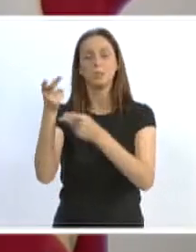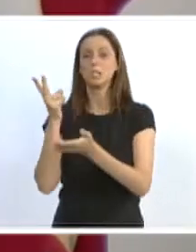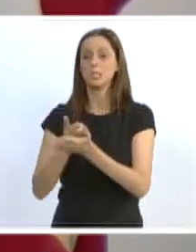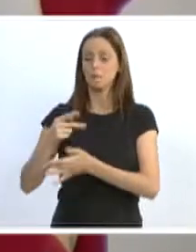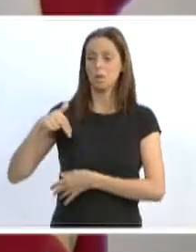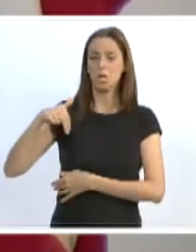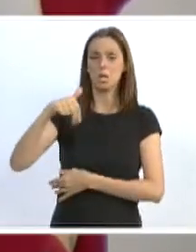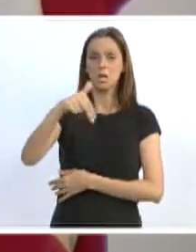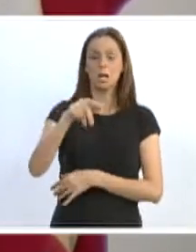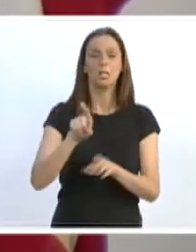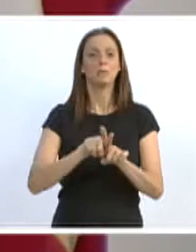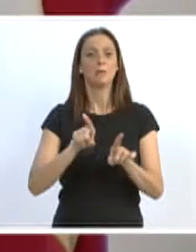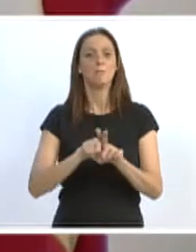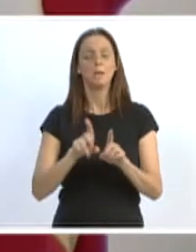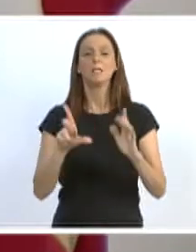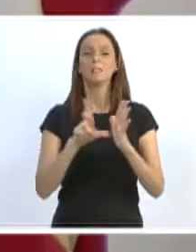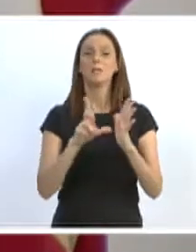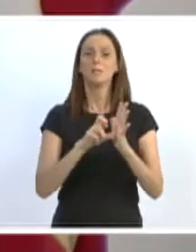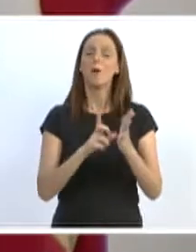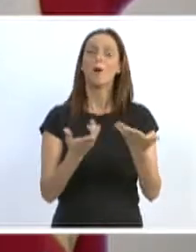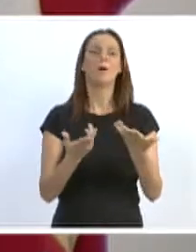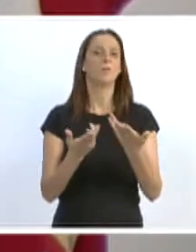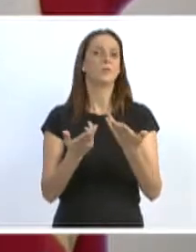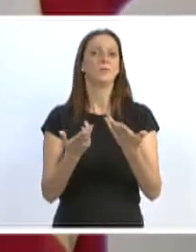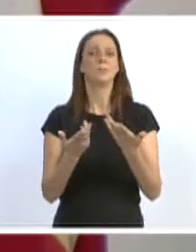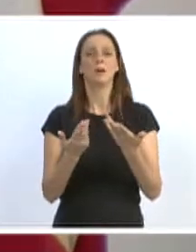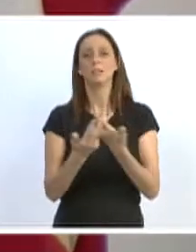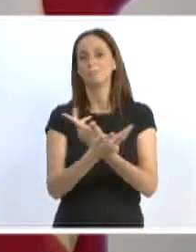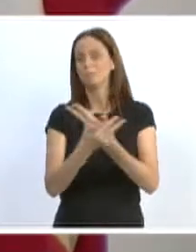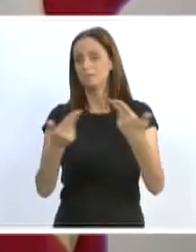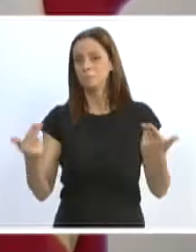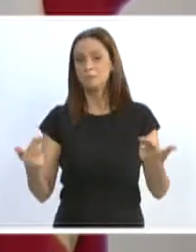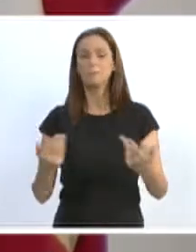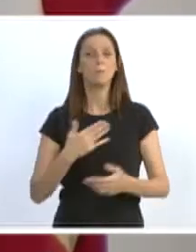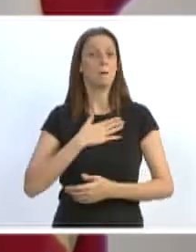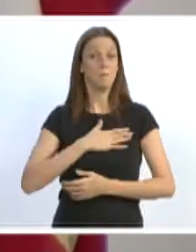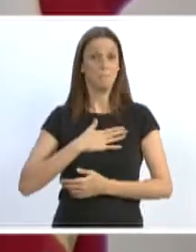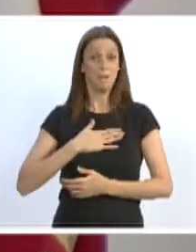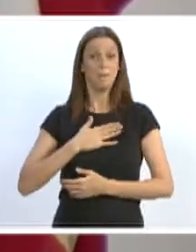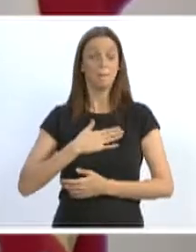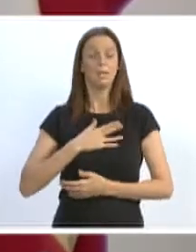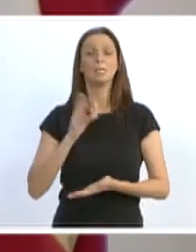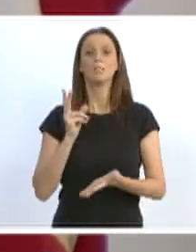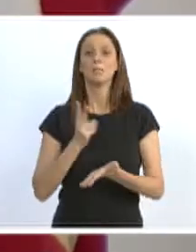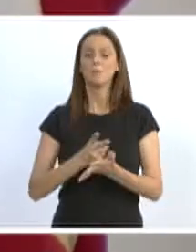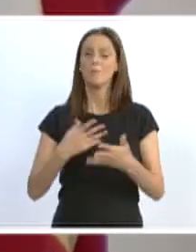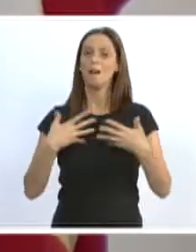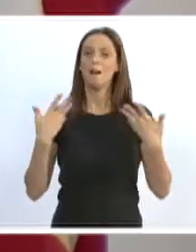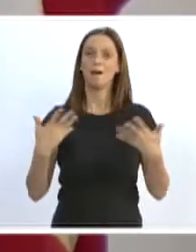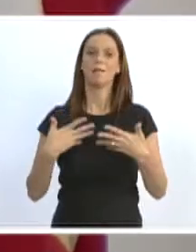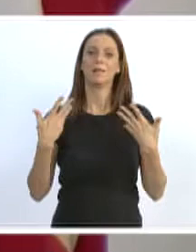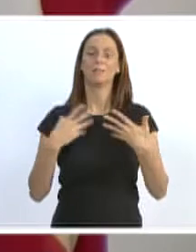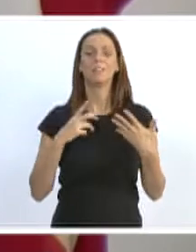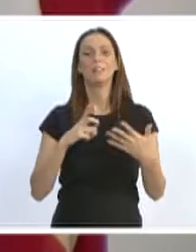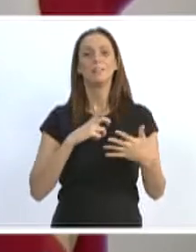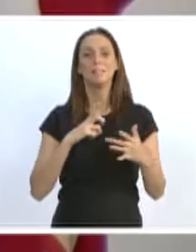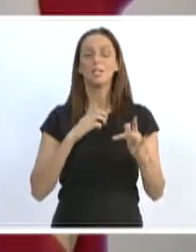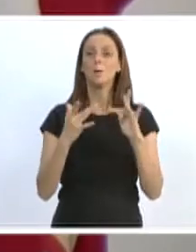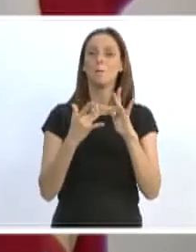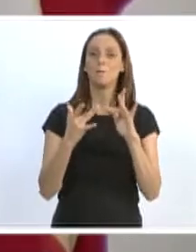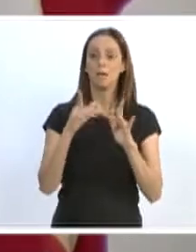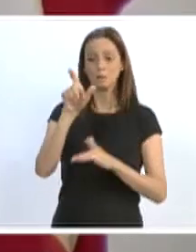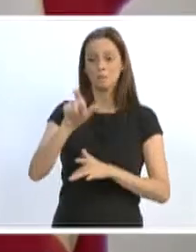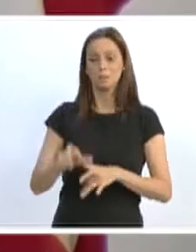comércios as principais vias e corredores serviço na cidade e pra mim é sempre uma alegria uma satisfação poder ouvir as pessoas